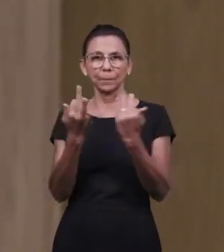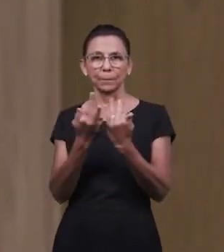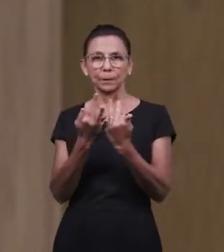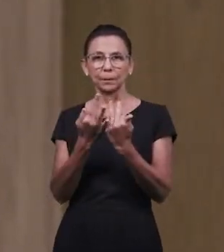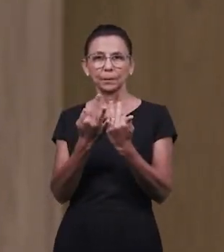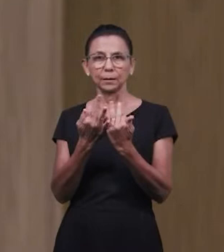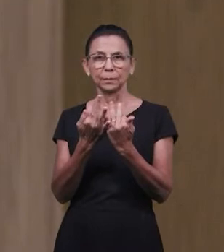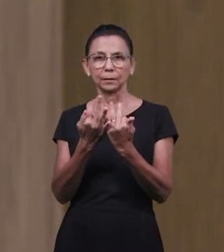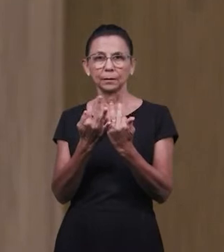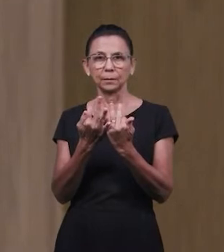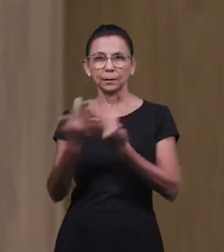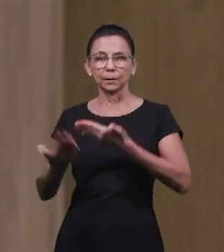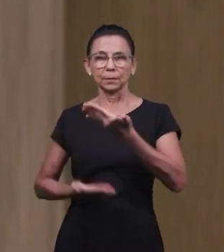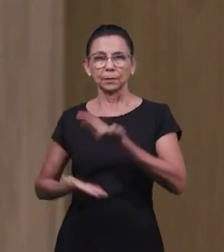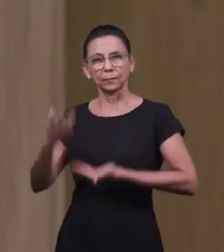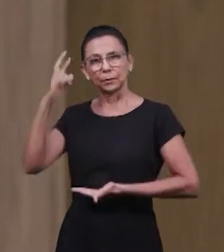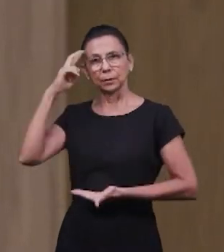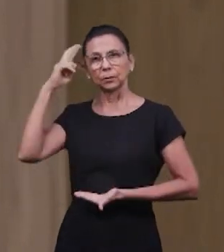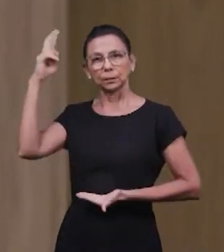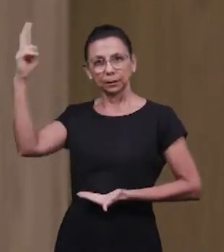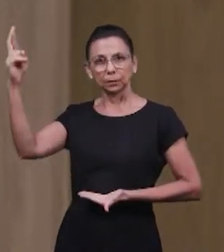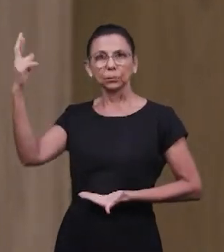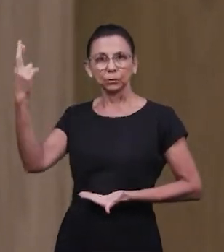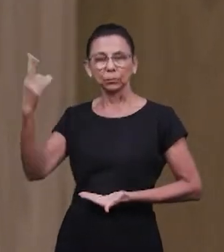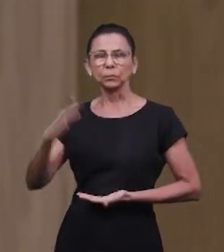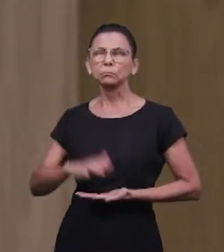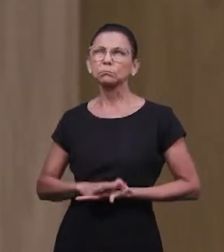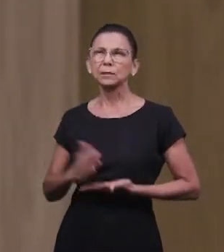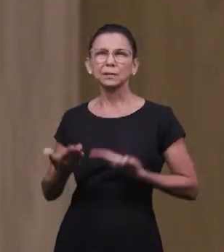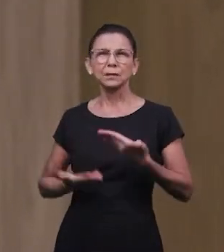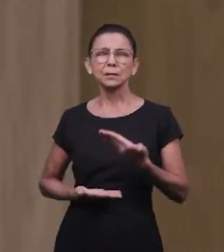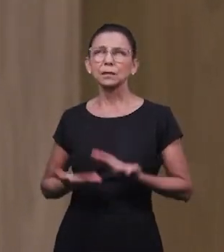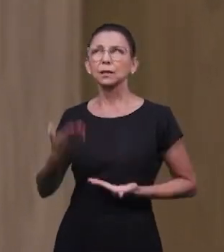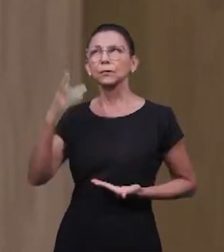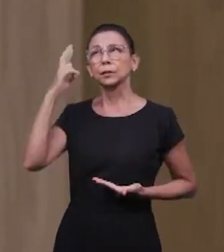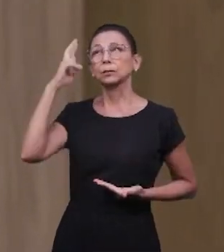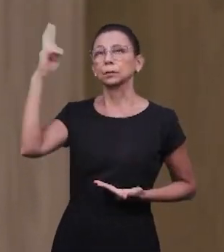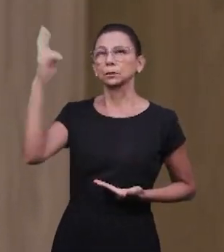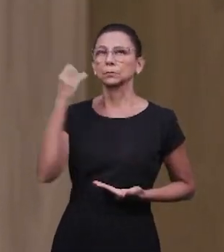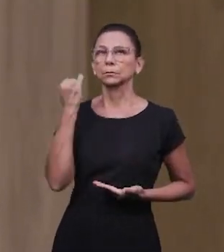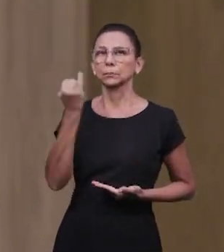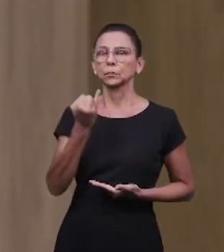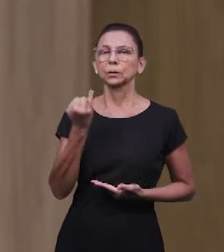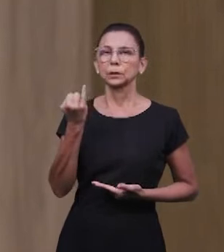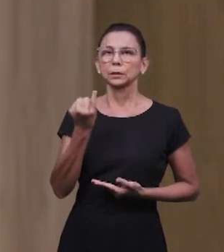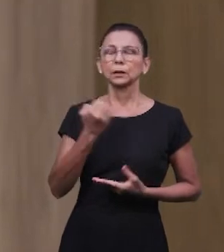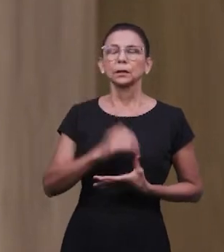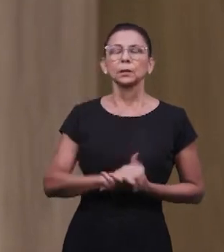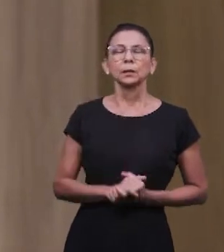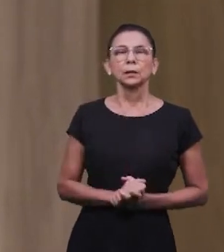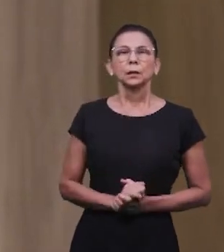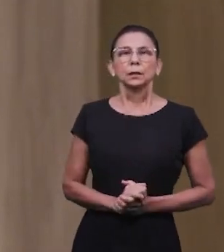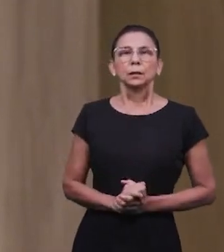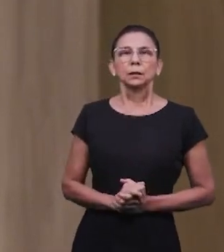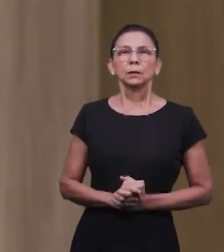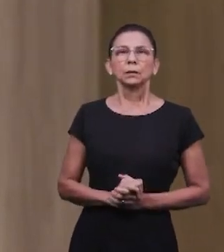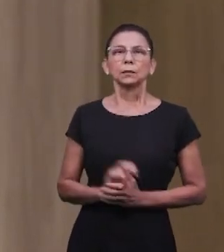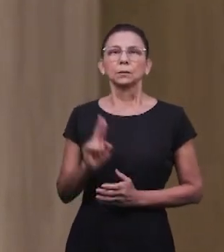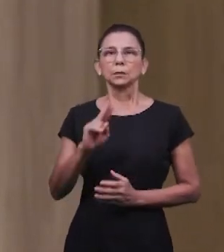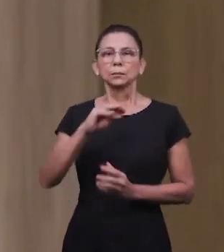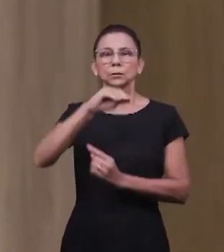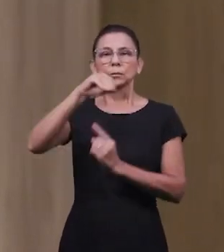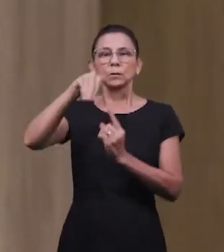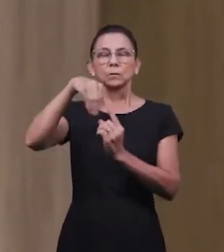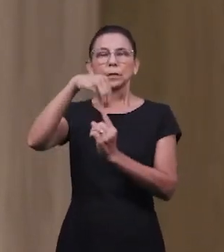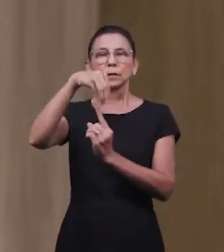isso é muito importante, esse servir ao Senhor, que é um comentário, você usar os recursos da graça dentro da